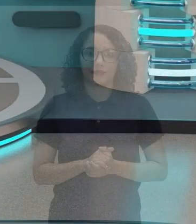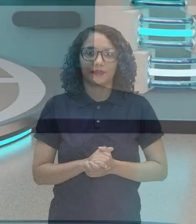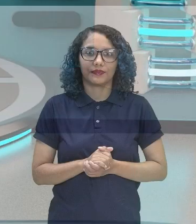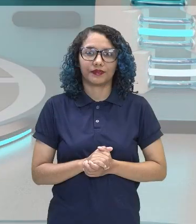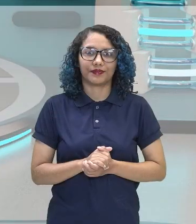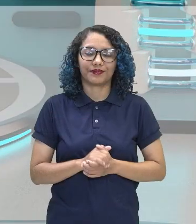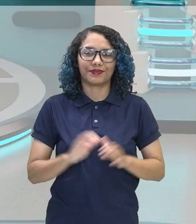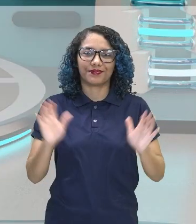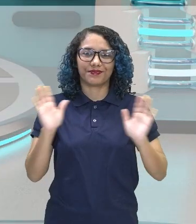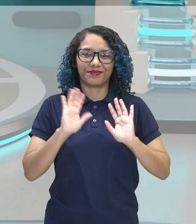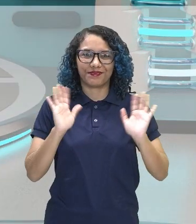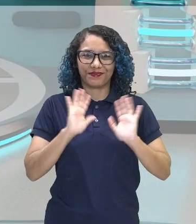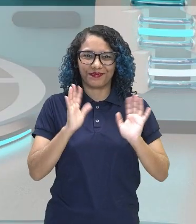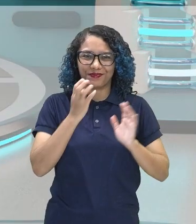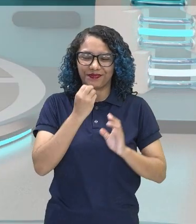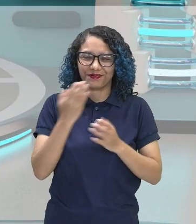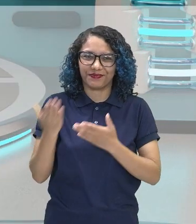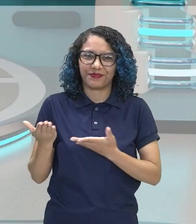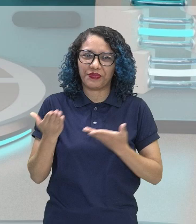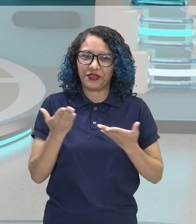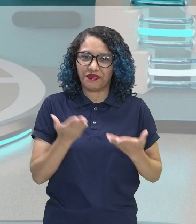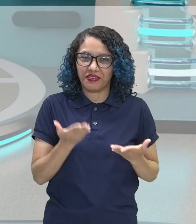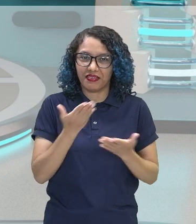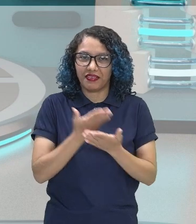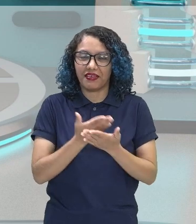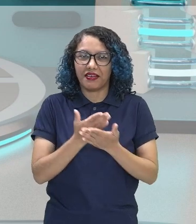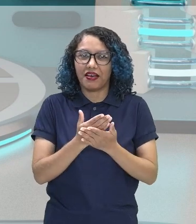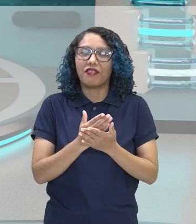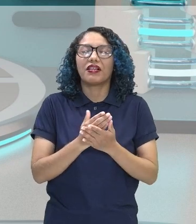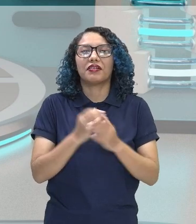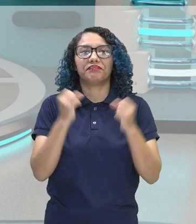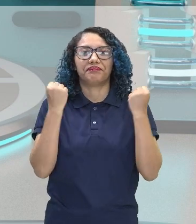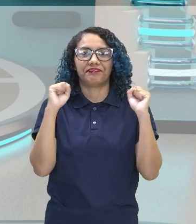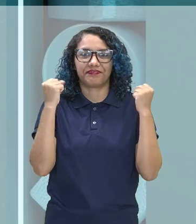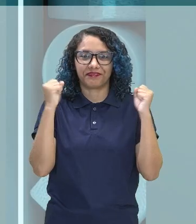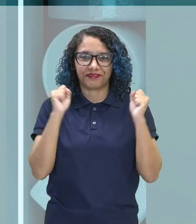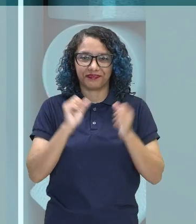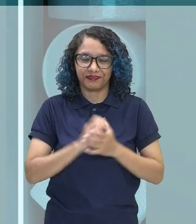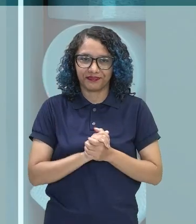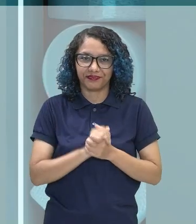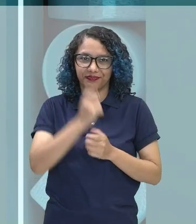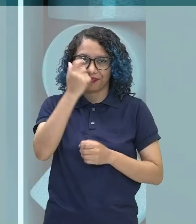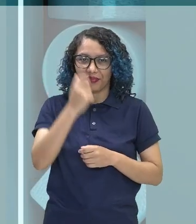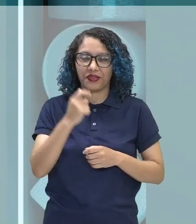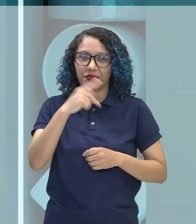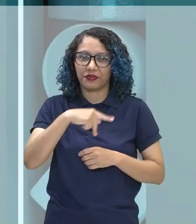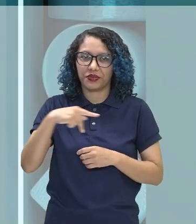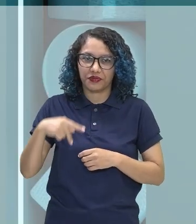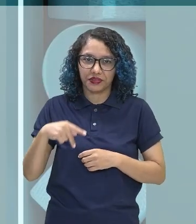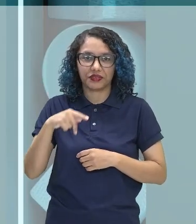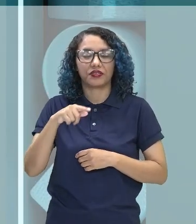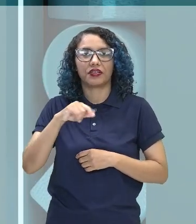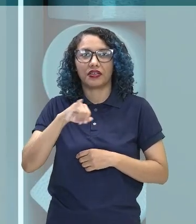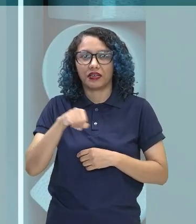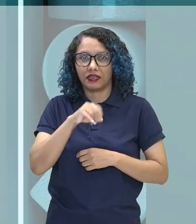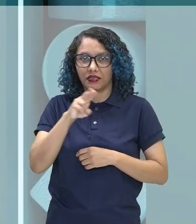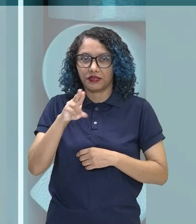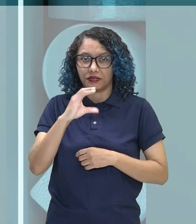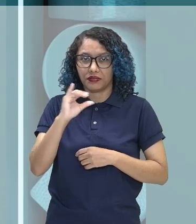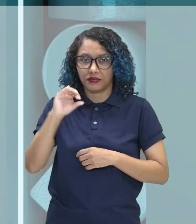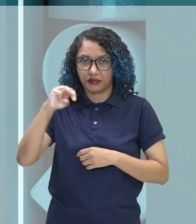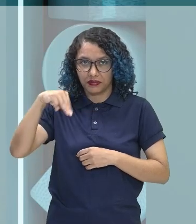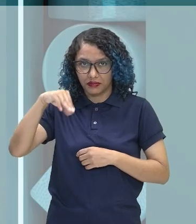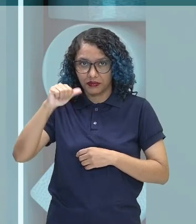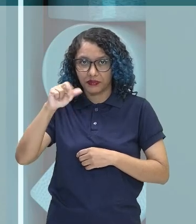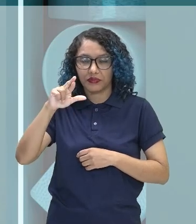Oi, gente! Sejam bem-vindos à nossa aula de Educação Física. Eu sou a professora Jucimara Brito e estou